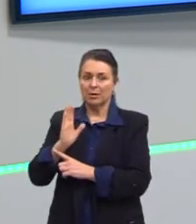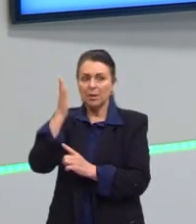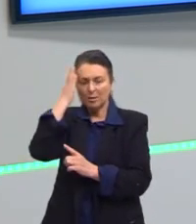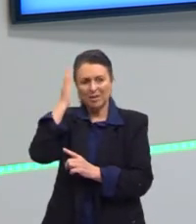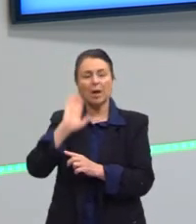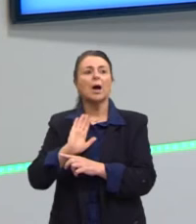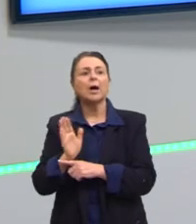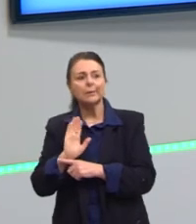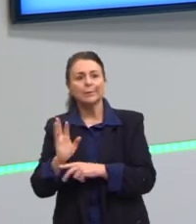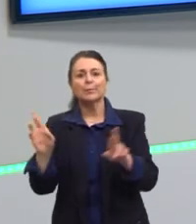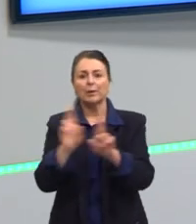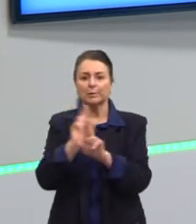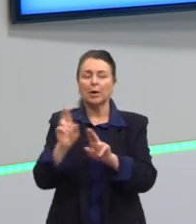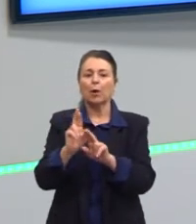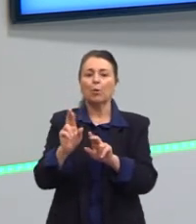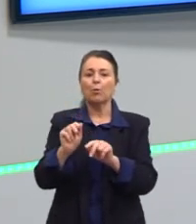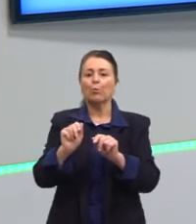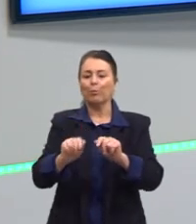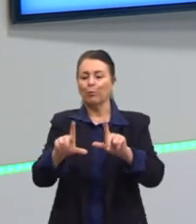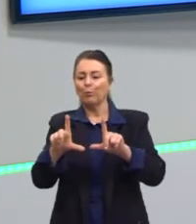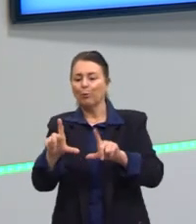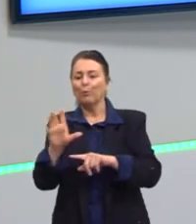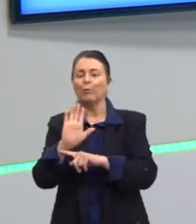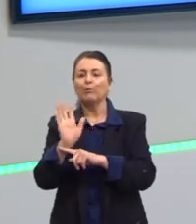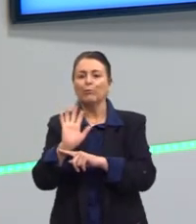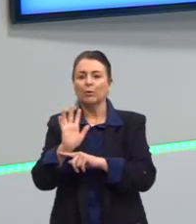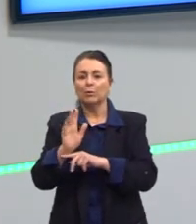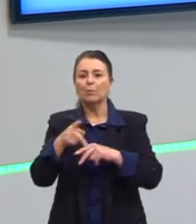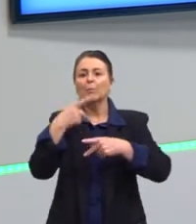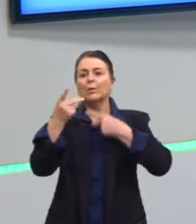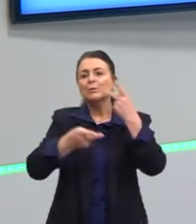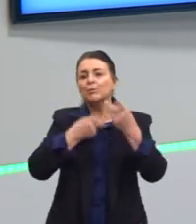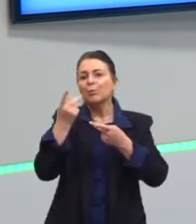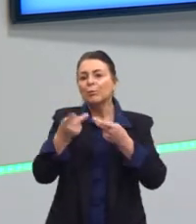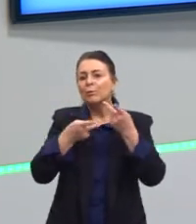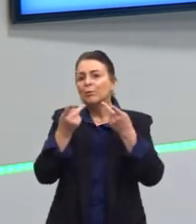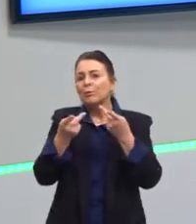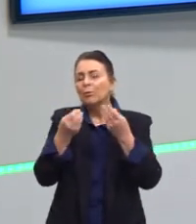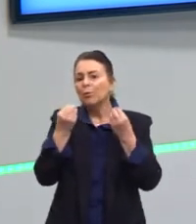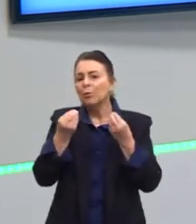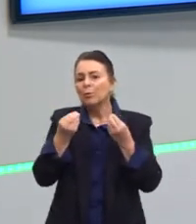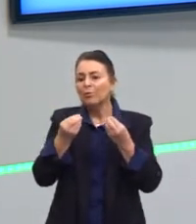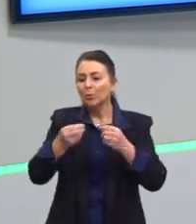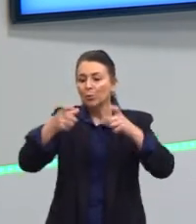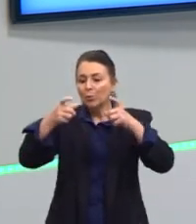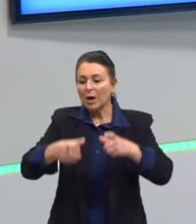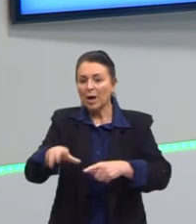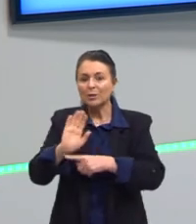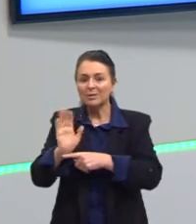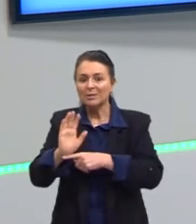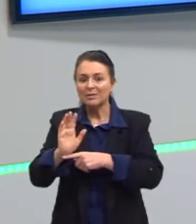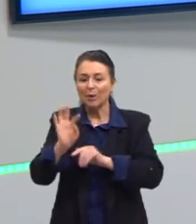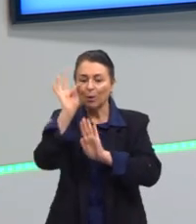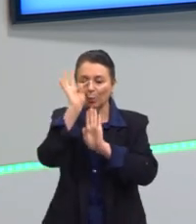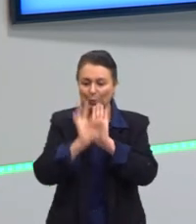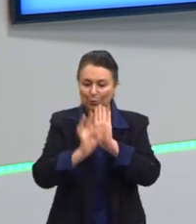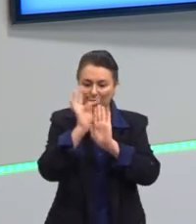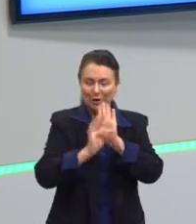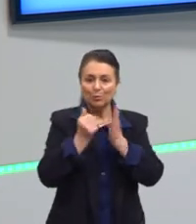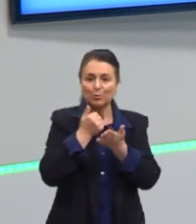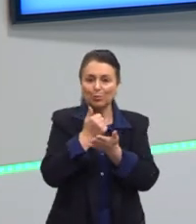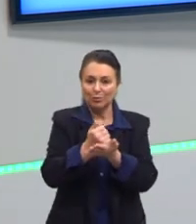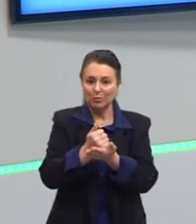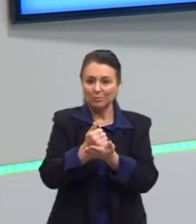é cinema tem relação com os filmes mas aí como é que eu faço para falar sobre isso o texto de apoio tá te dando